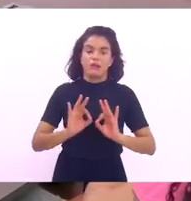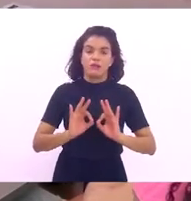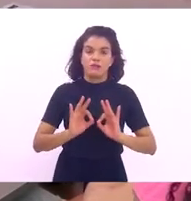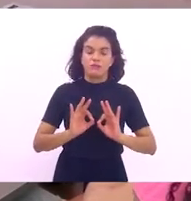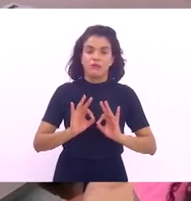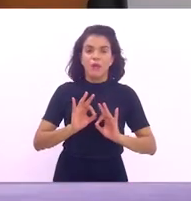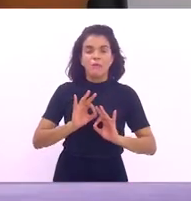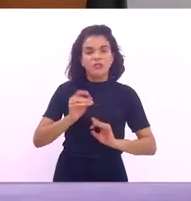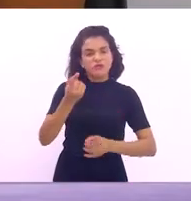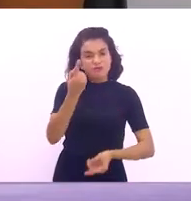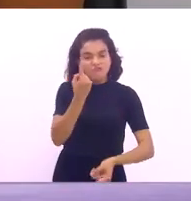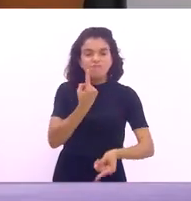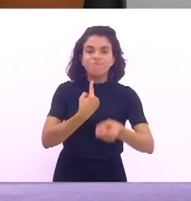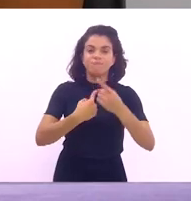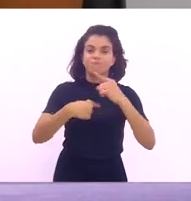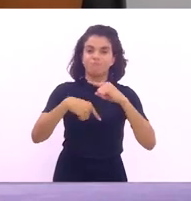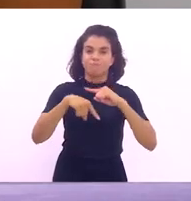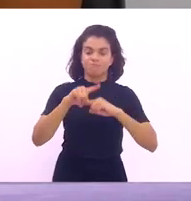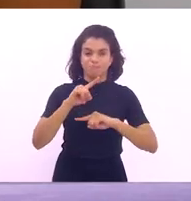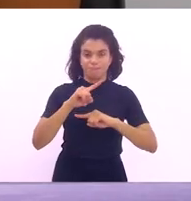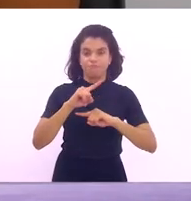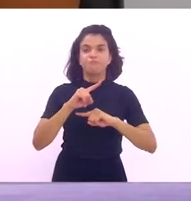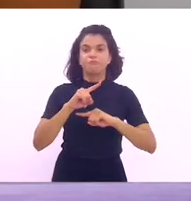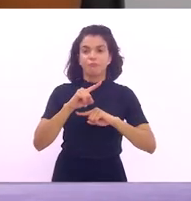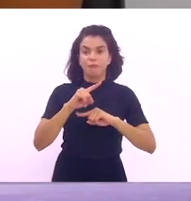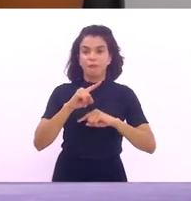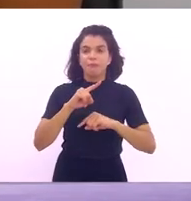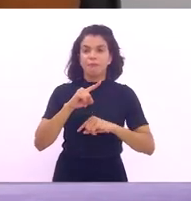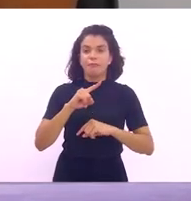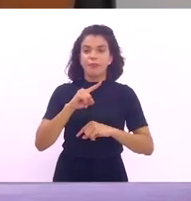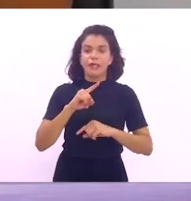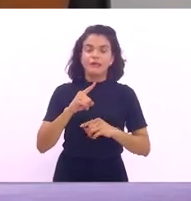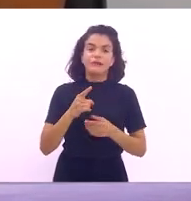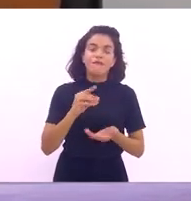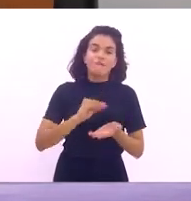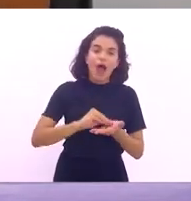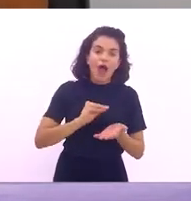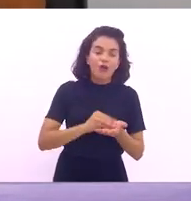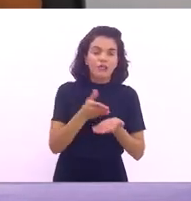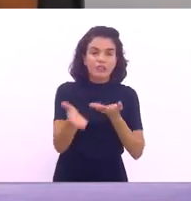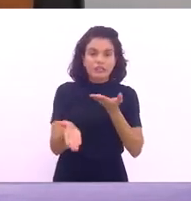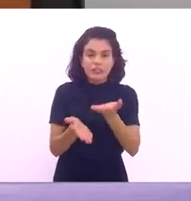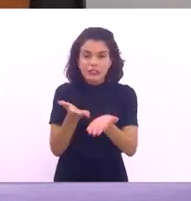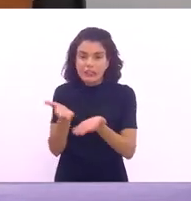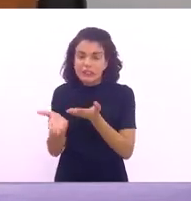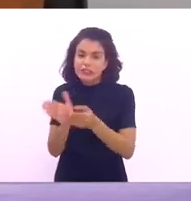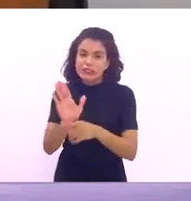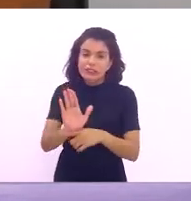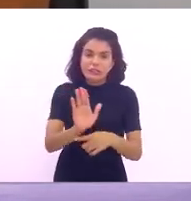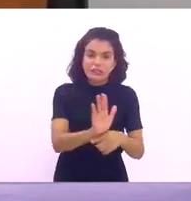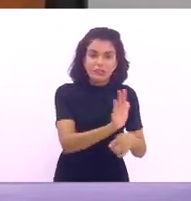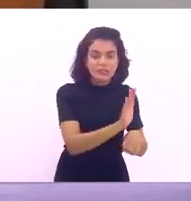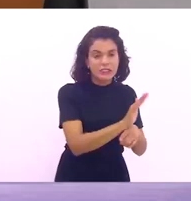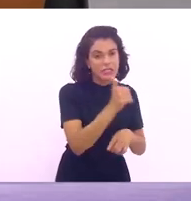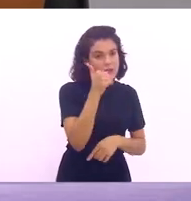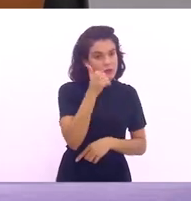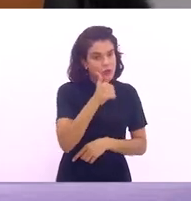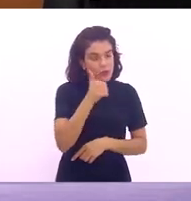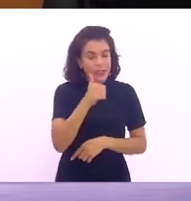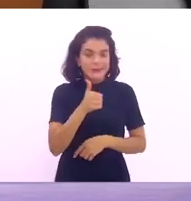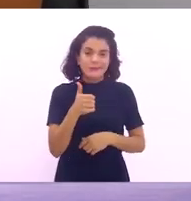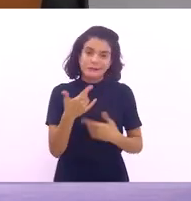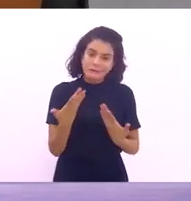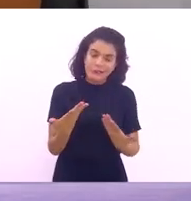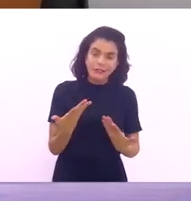possa superar esse nível de desassistência que nossas mulheres possam vir a sofrer